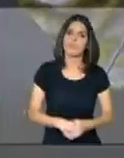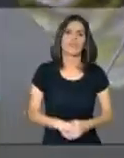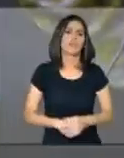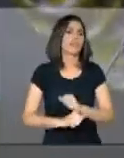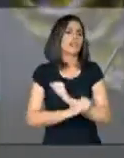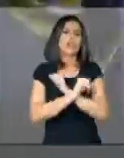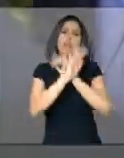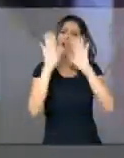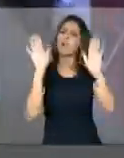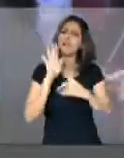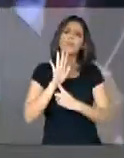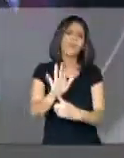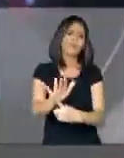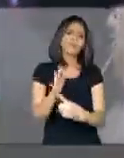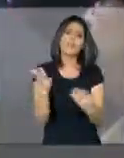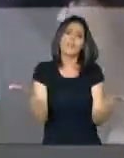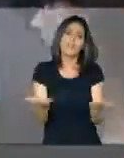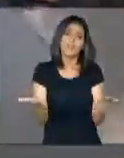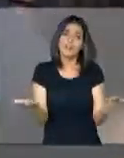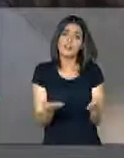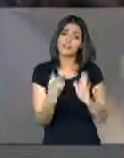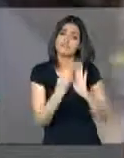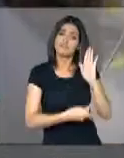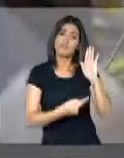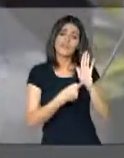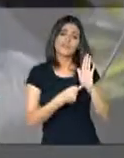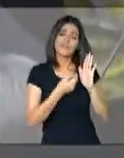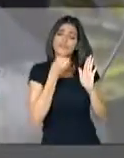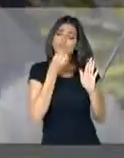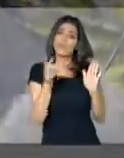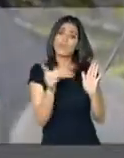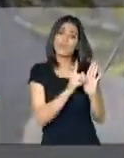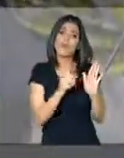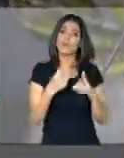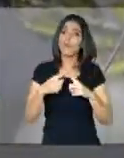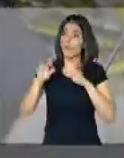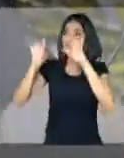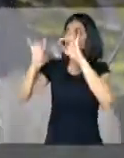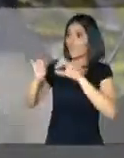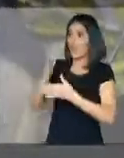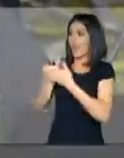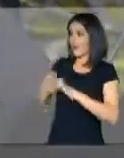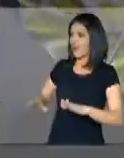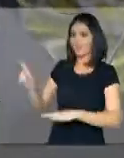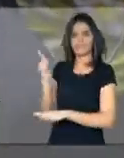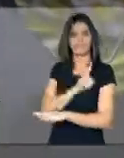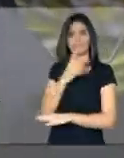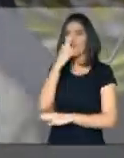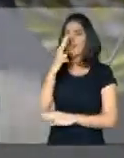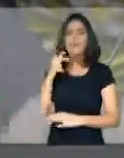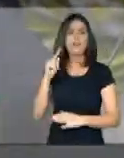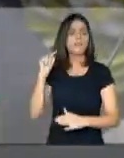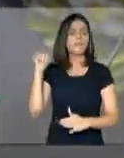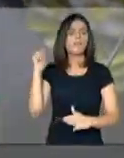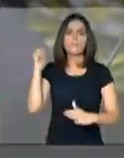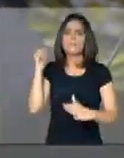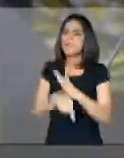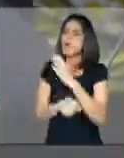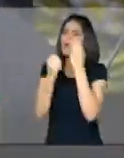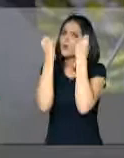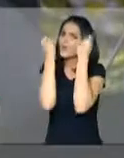demonstração clara, de que esse projeto não acaba com privilégios e traz uma profunda